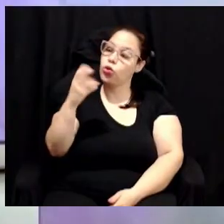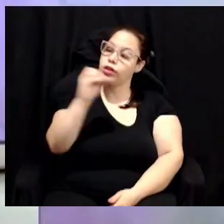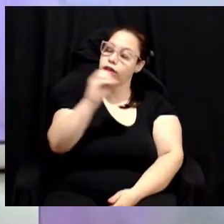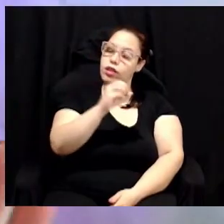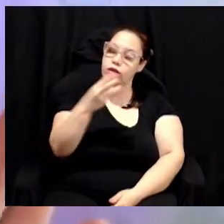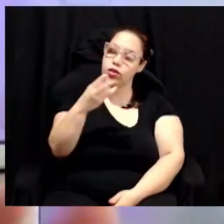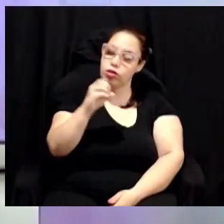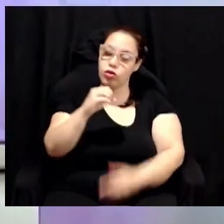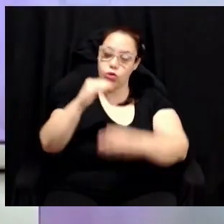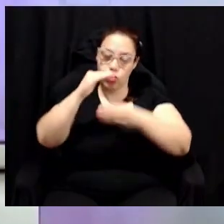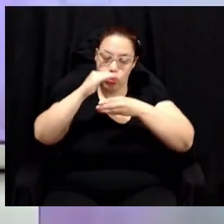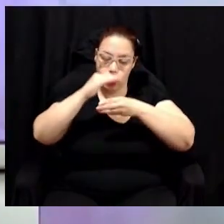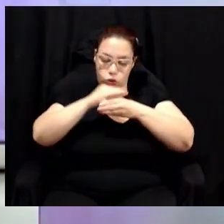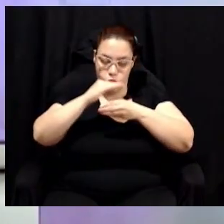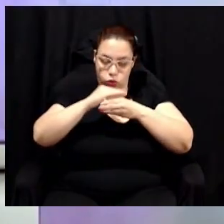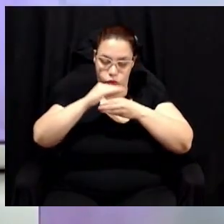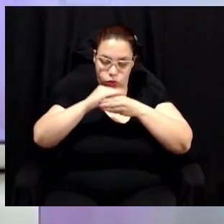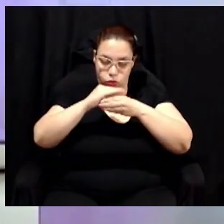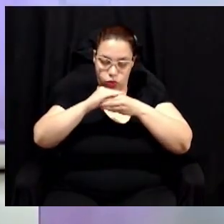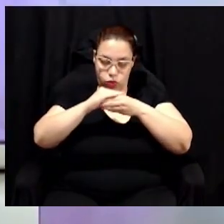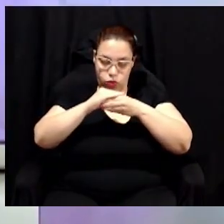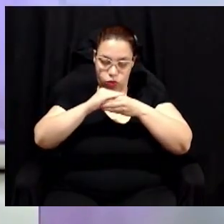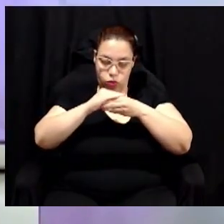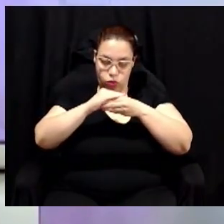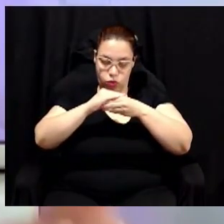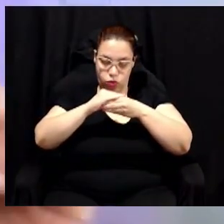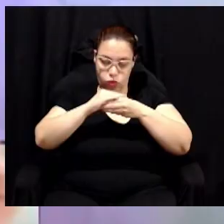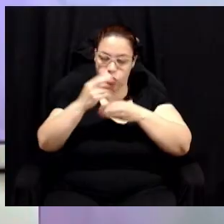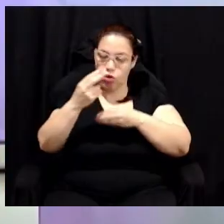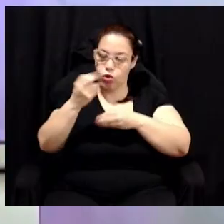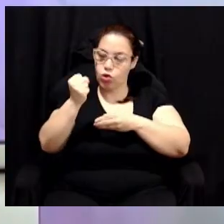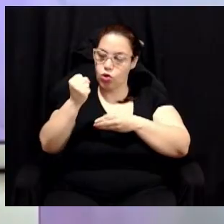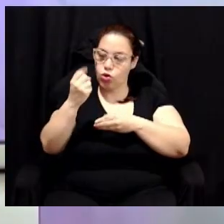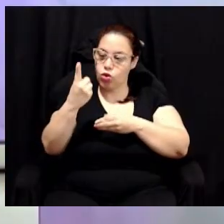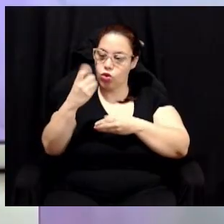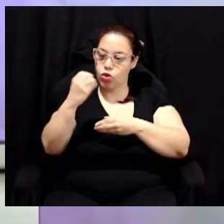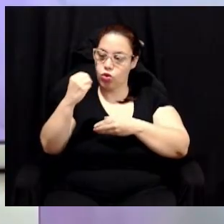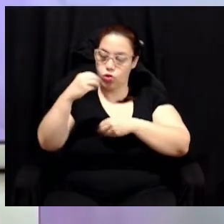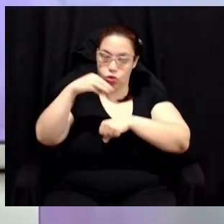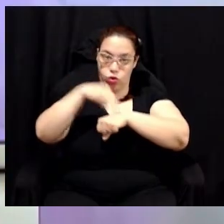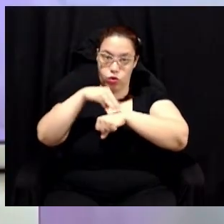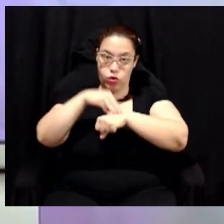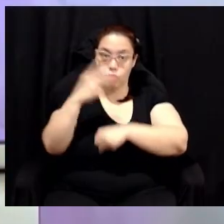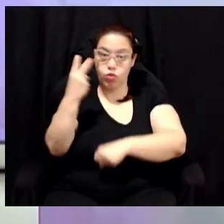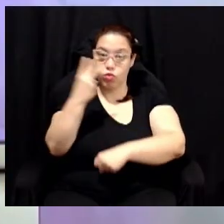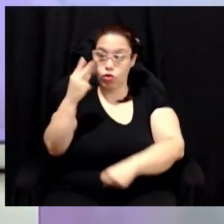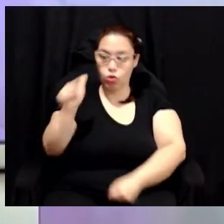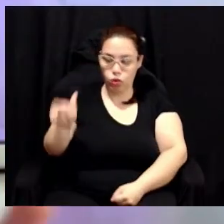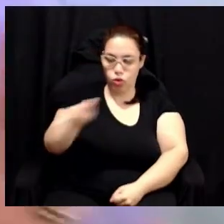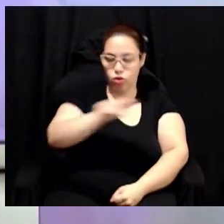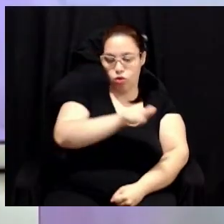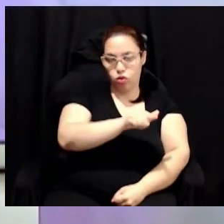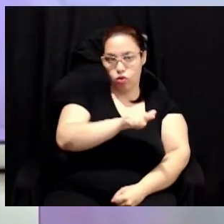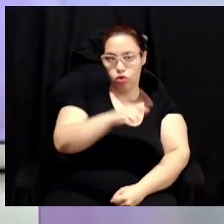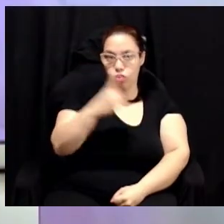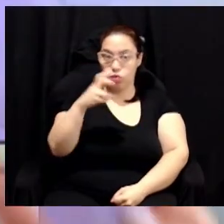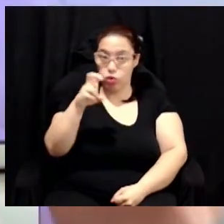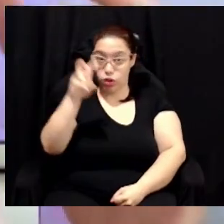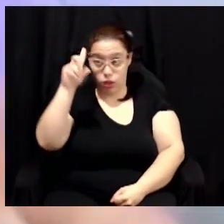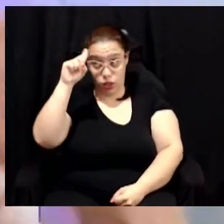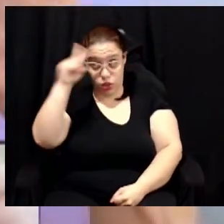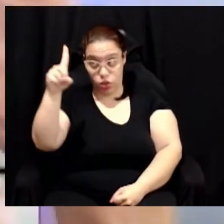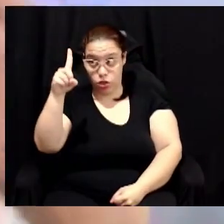Deixa abafando por 8 a 10 minutos. E você vai consumir esse chá por 2 semanas, ou seja, por 15